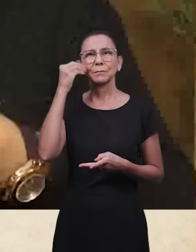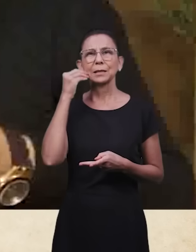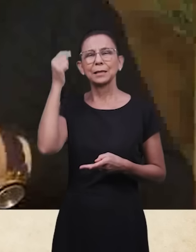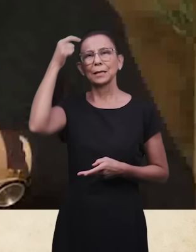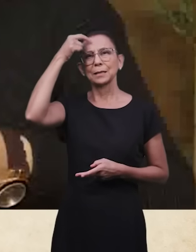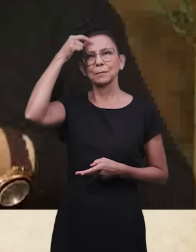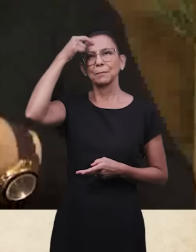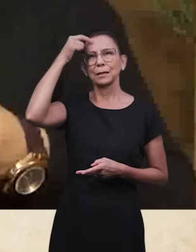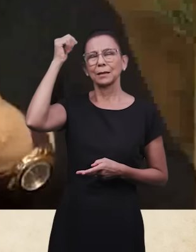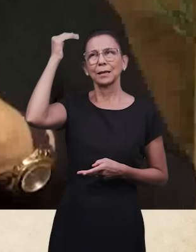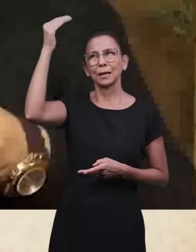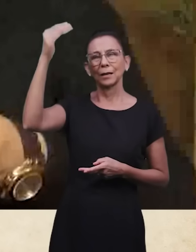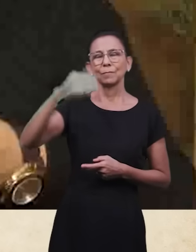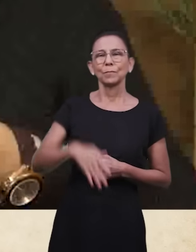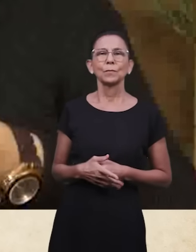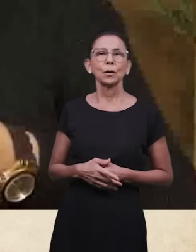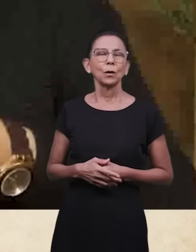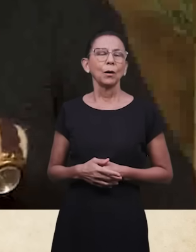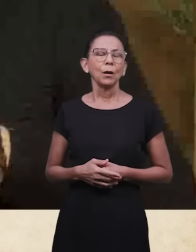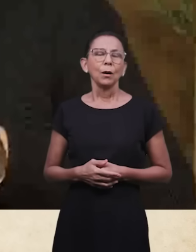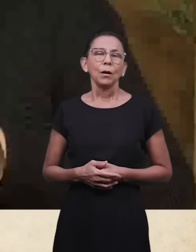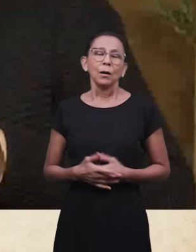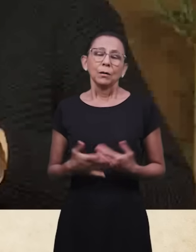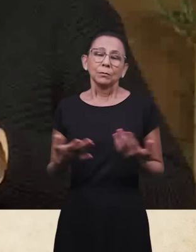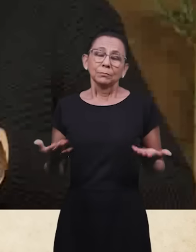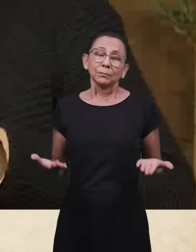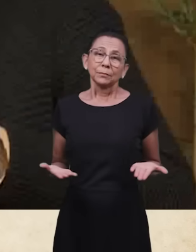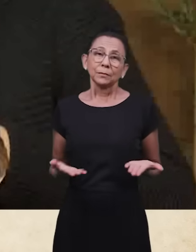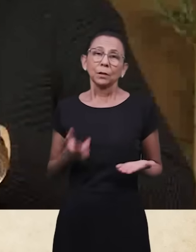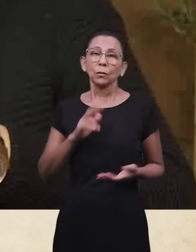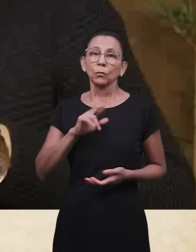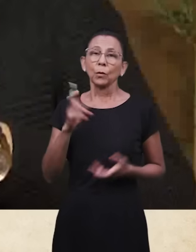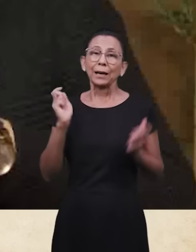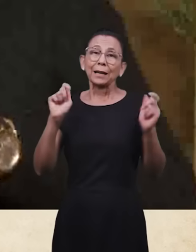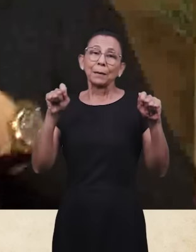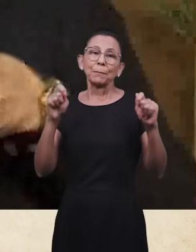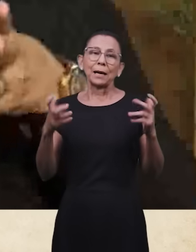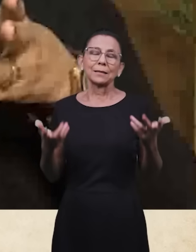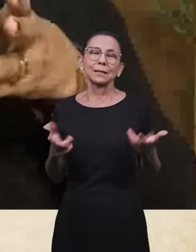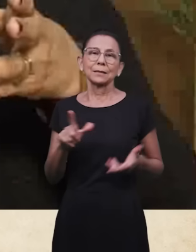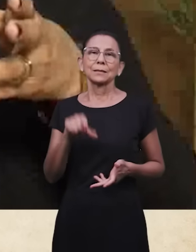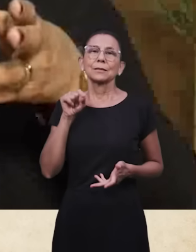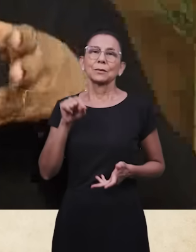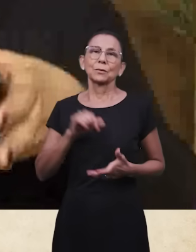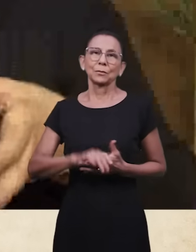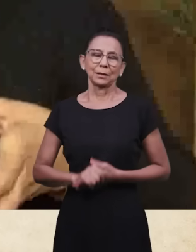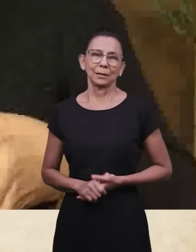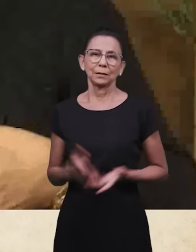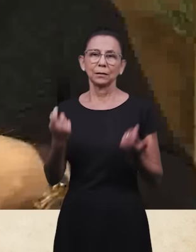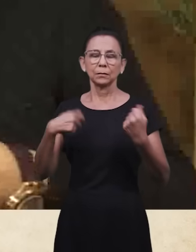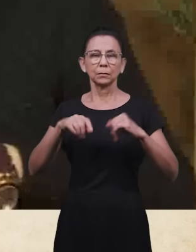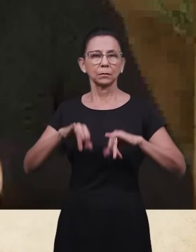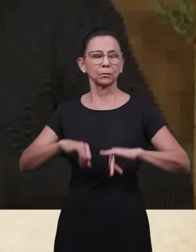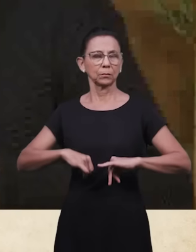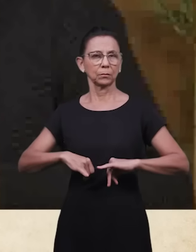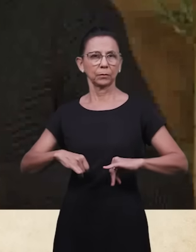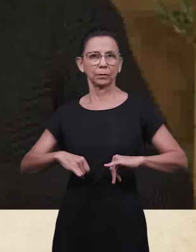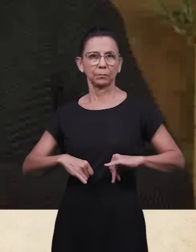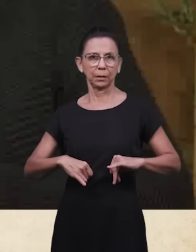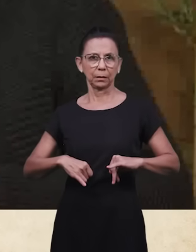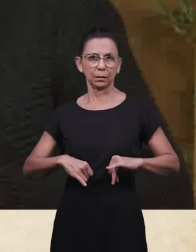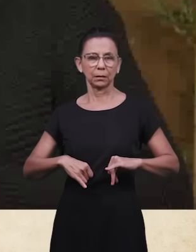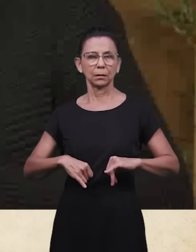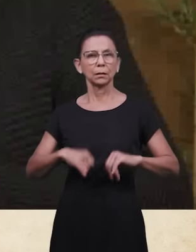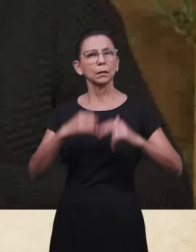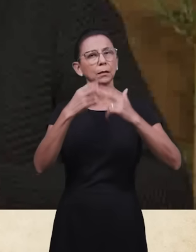se sente maduro ou apto para fazer. Então, não precisa entrar em sofrimento